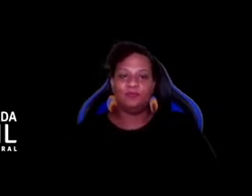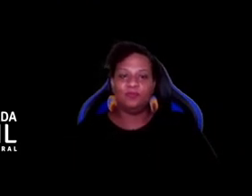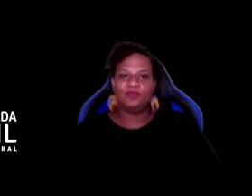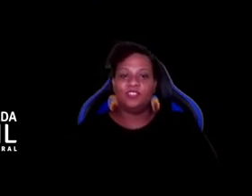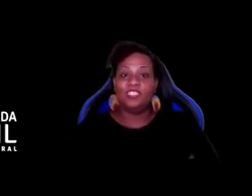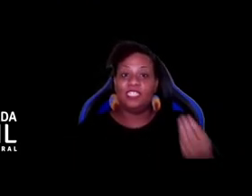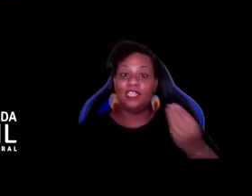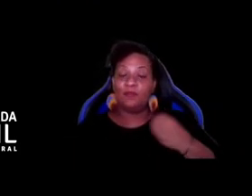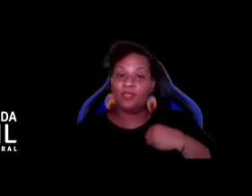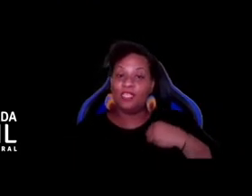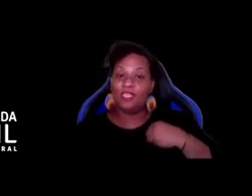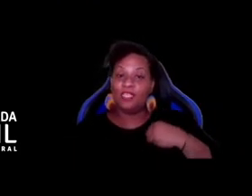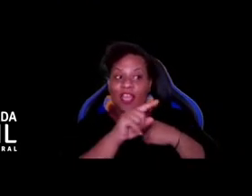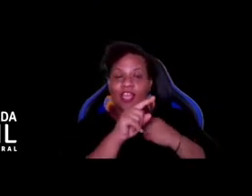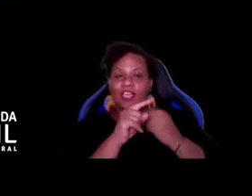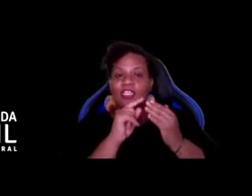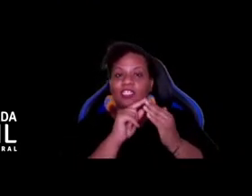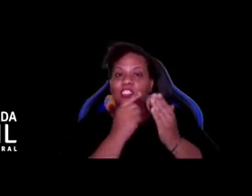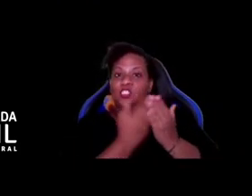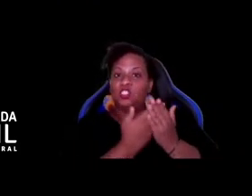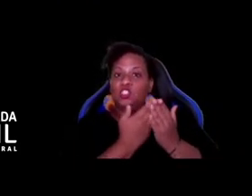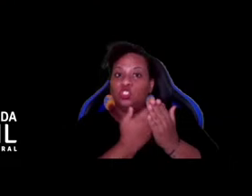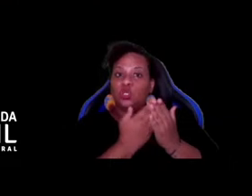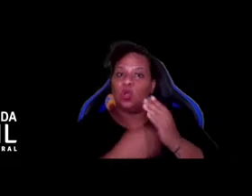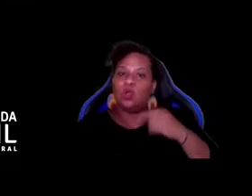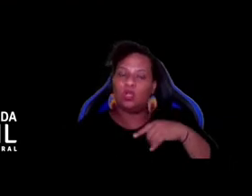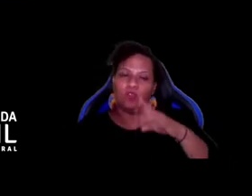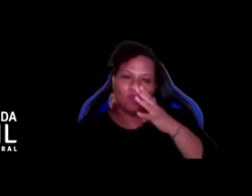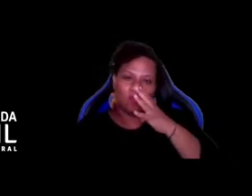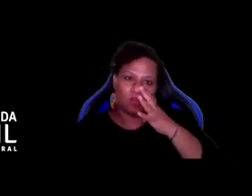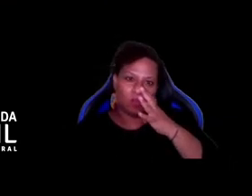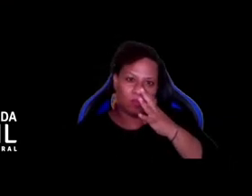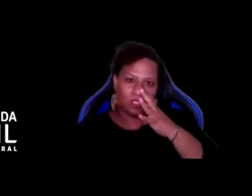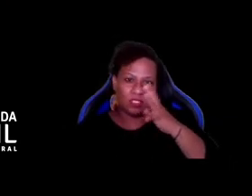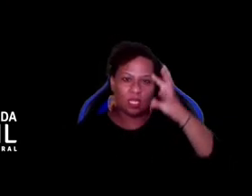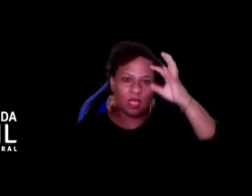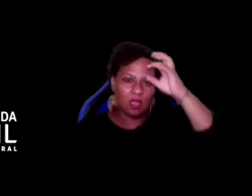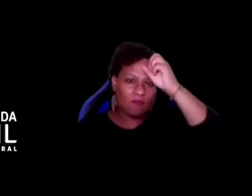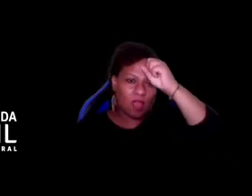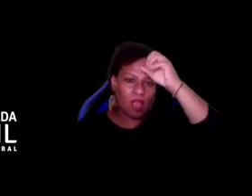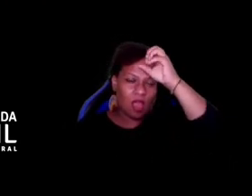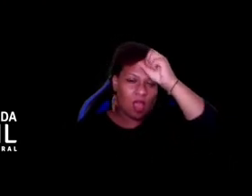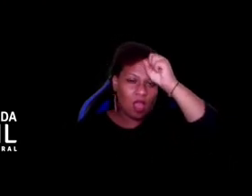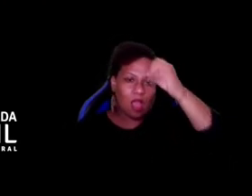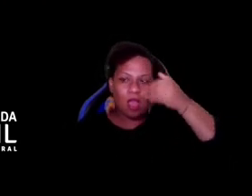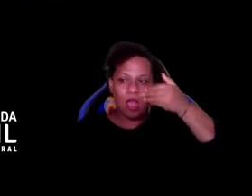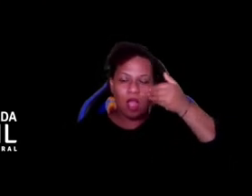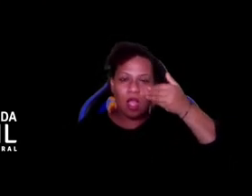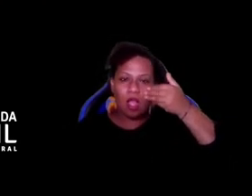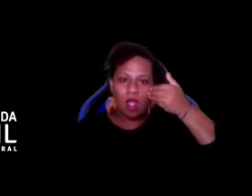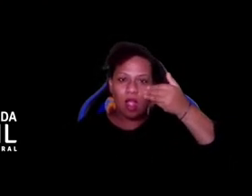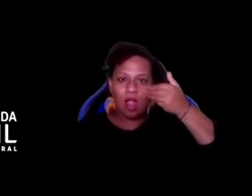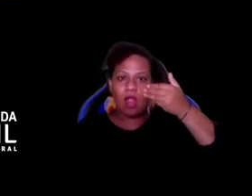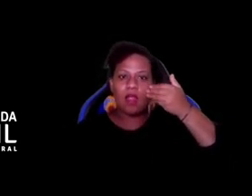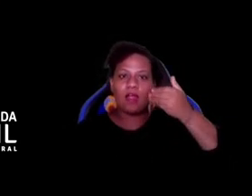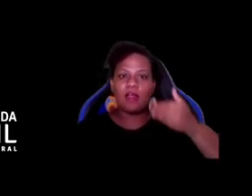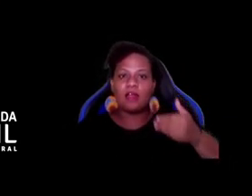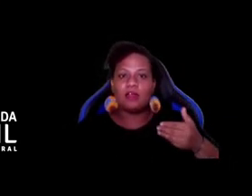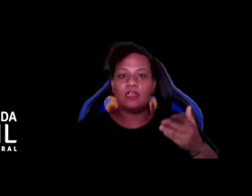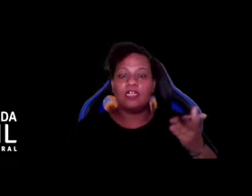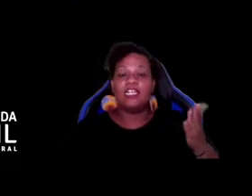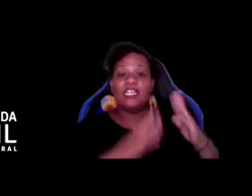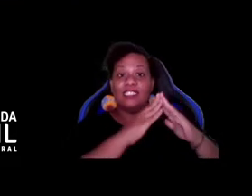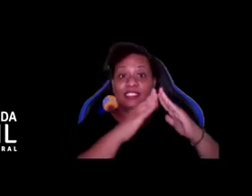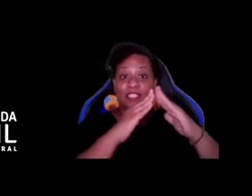essa escola, né? Eu fui observando e aprendendo, né? Olhando, embora nas casas